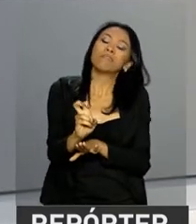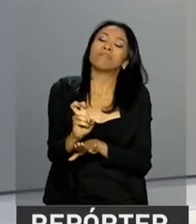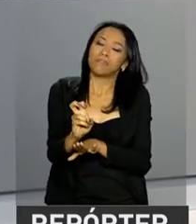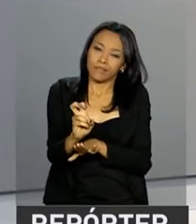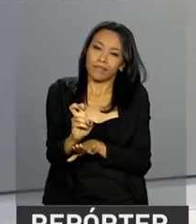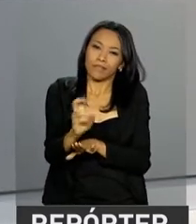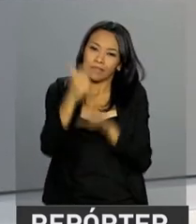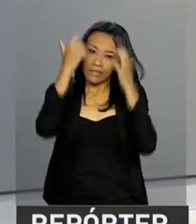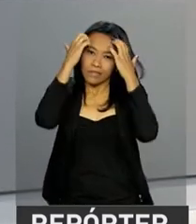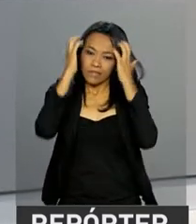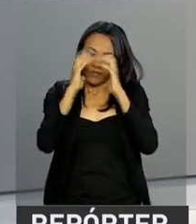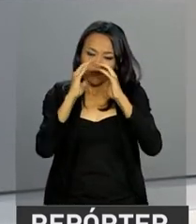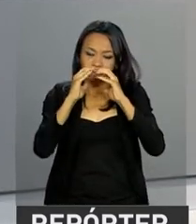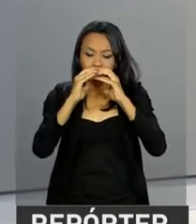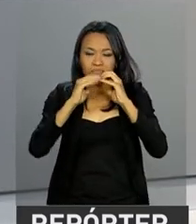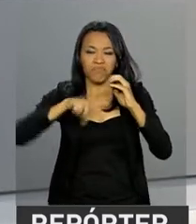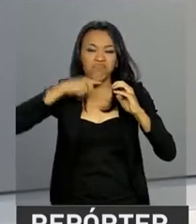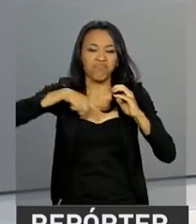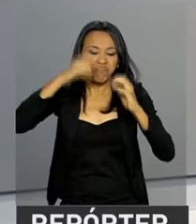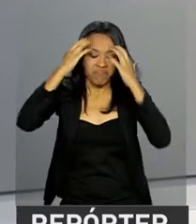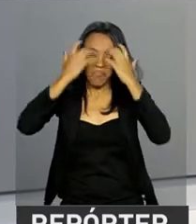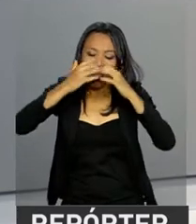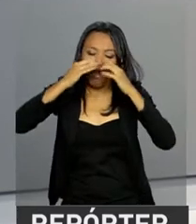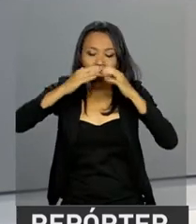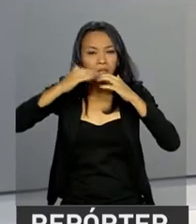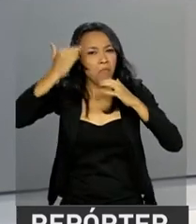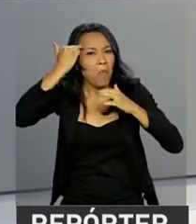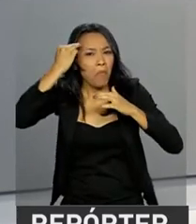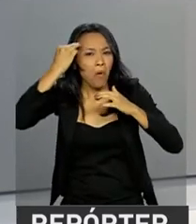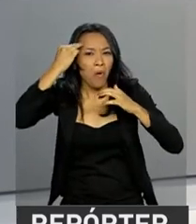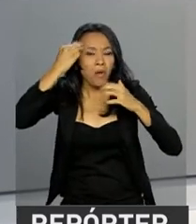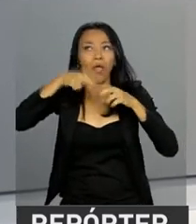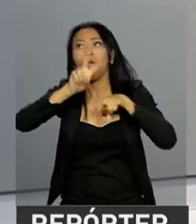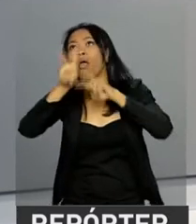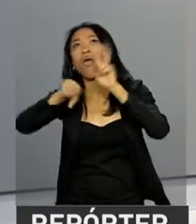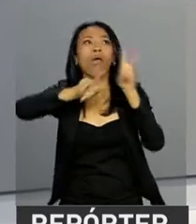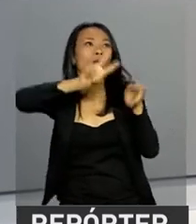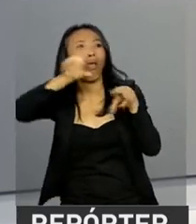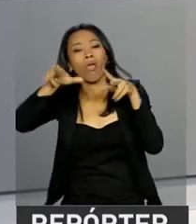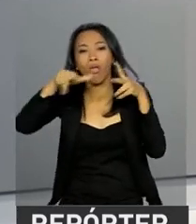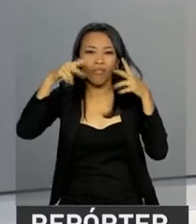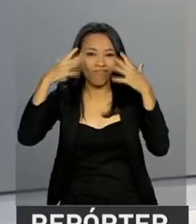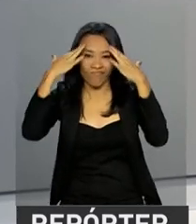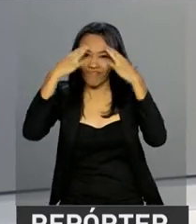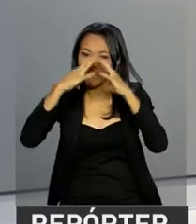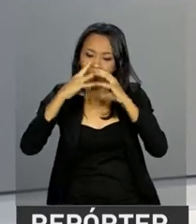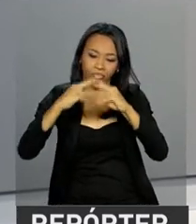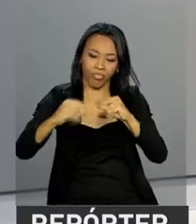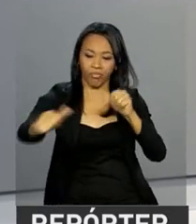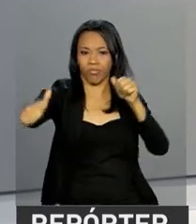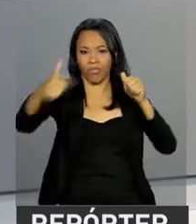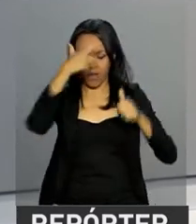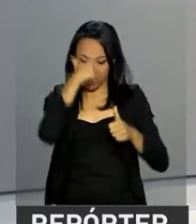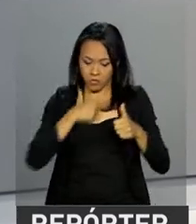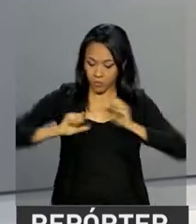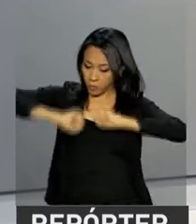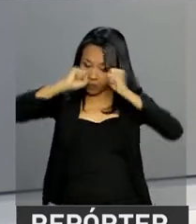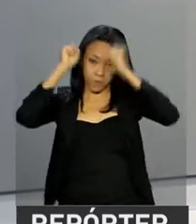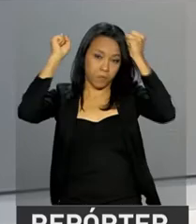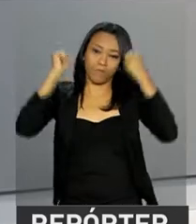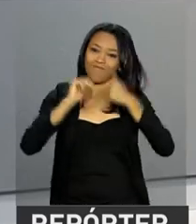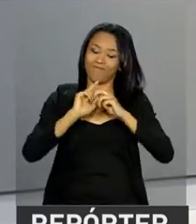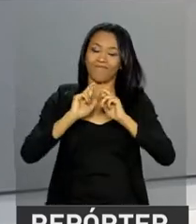leva ao declínio de habilidades cognitivas como memória e orientação no tempo e no espaço há também mudanças na personalidade e no